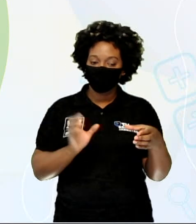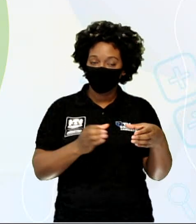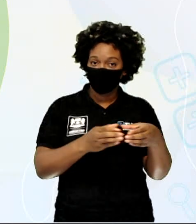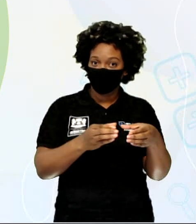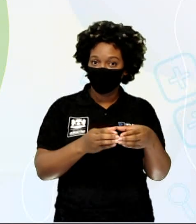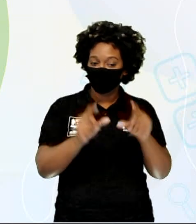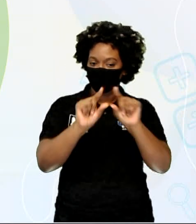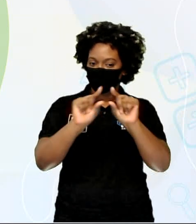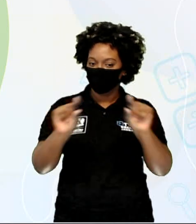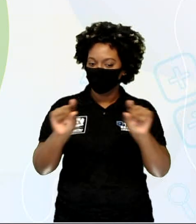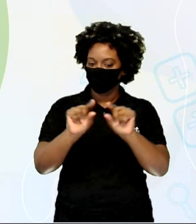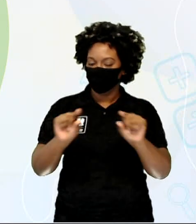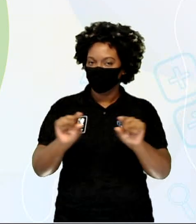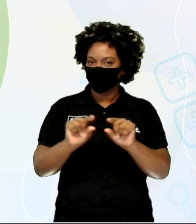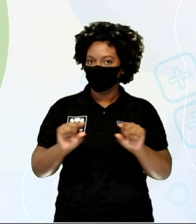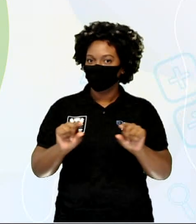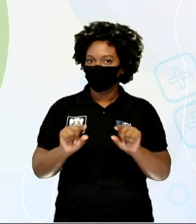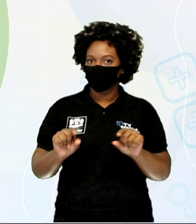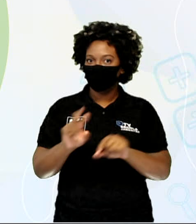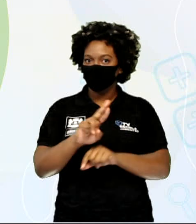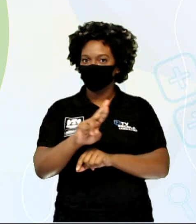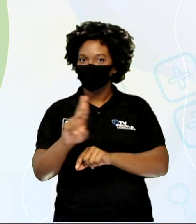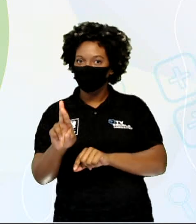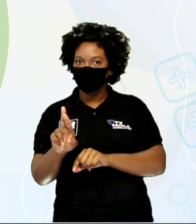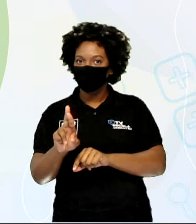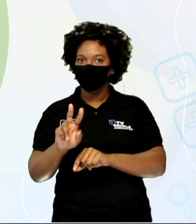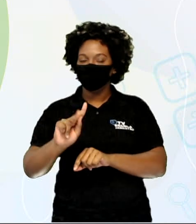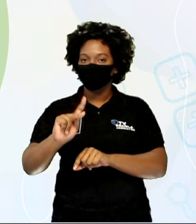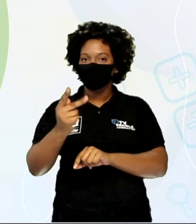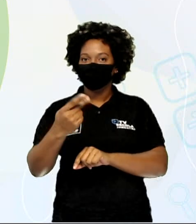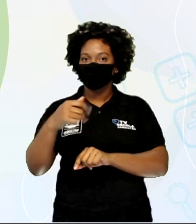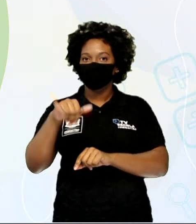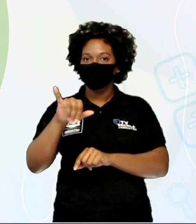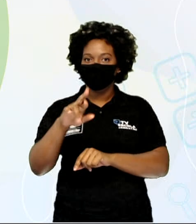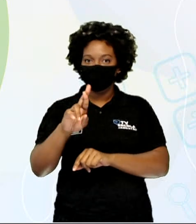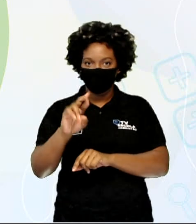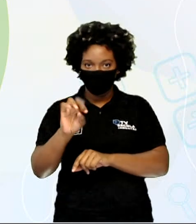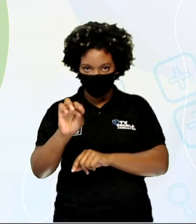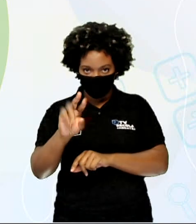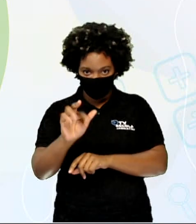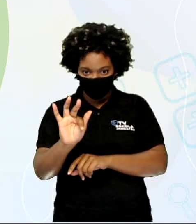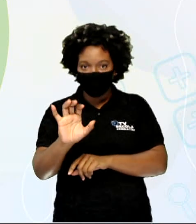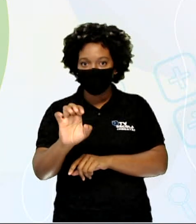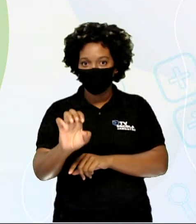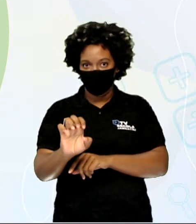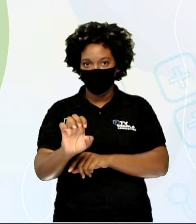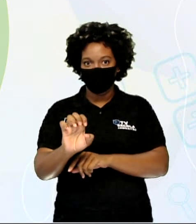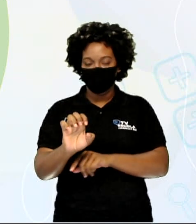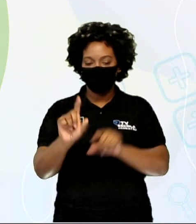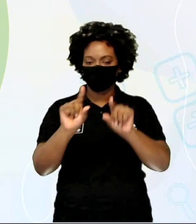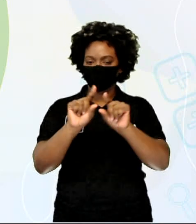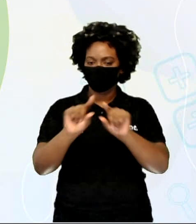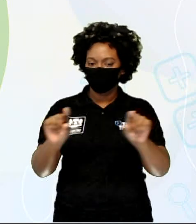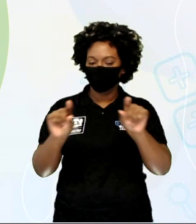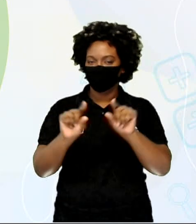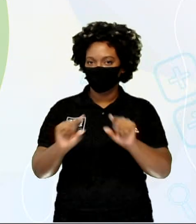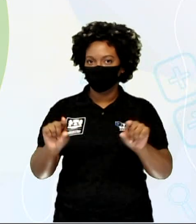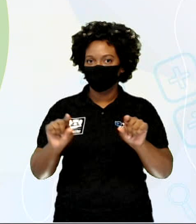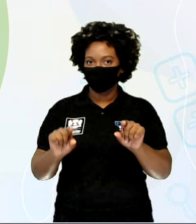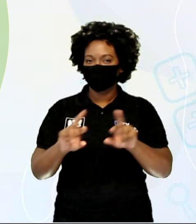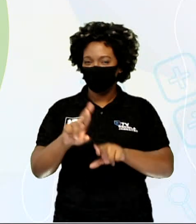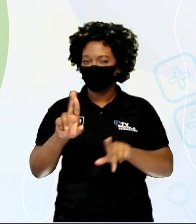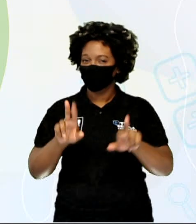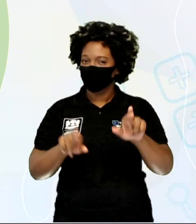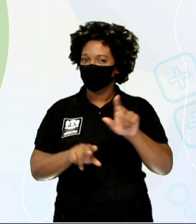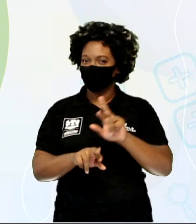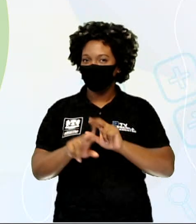desses versos, pessoal, eu vou chamar de estrofe. Então, o verso é cada linha do poema e a estrofe nada